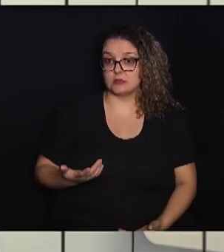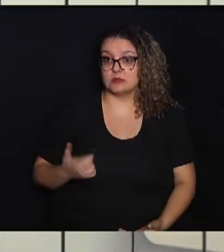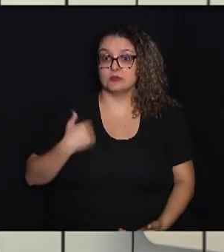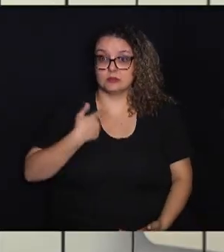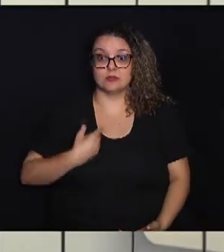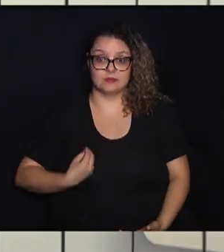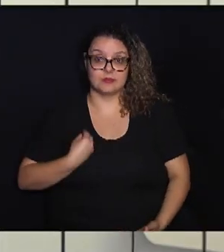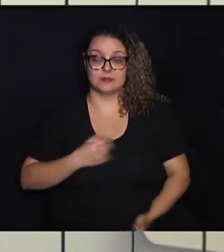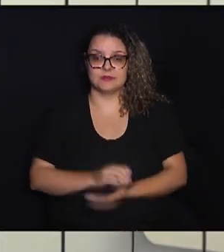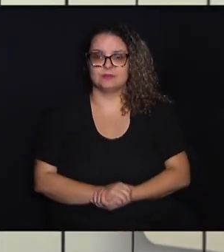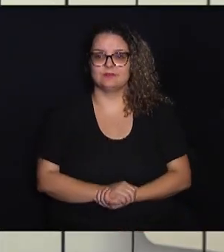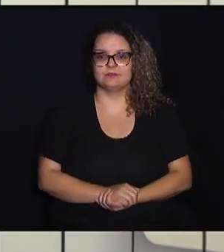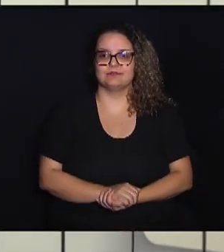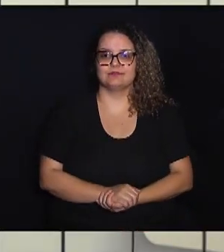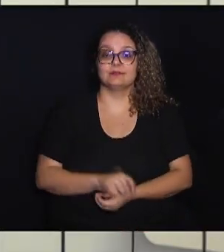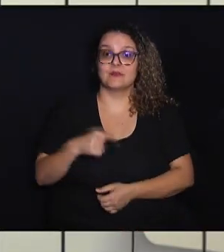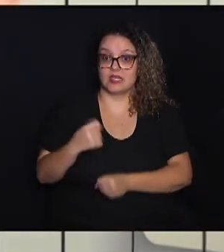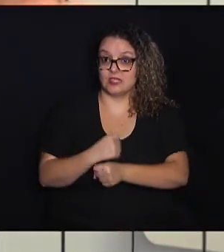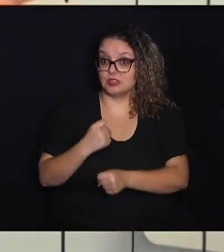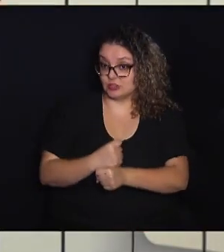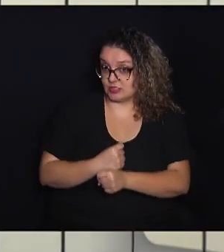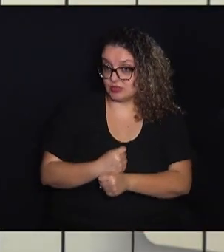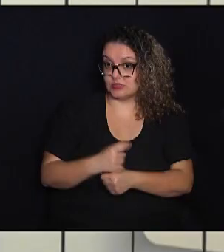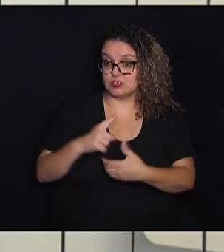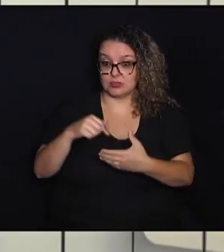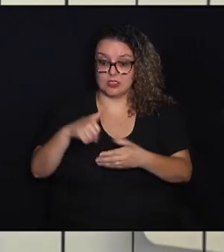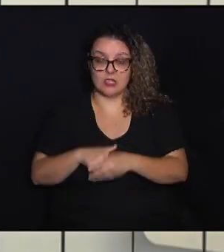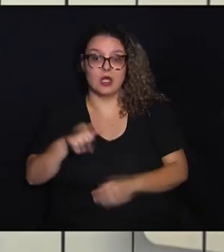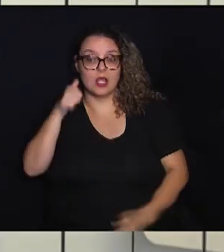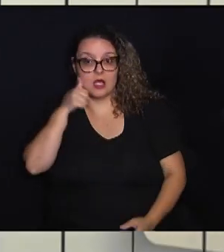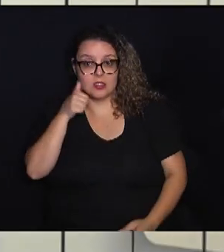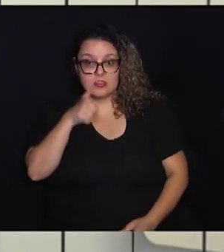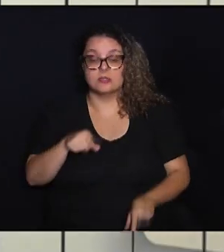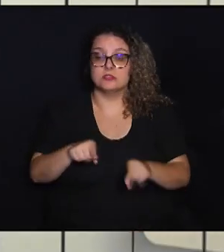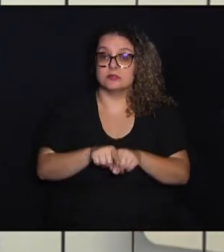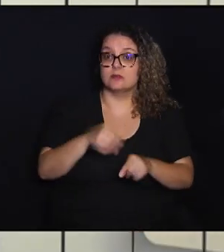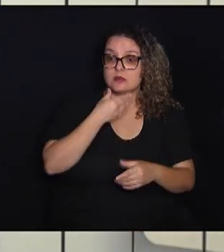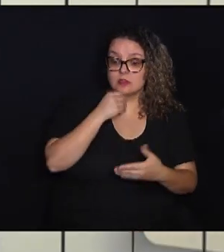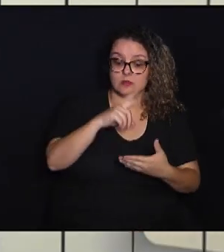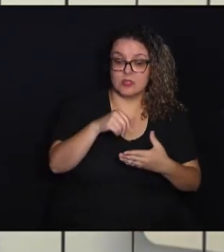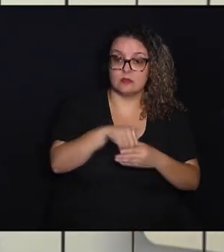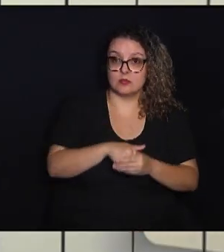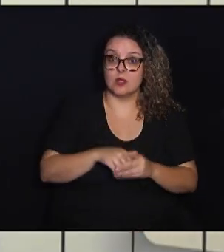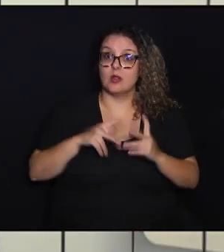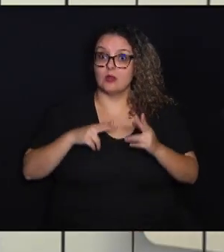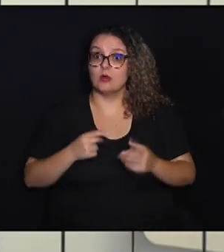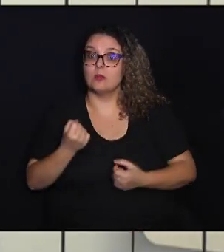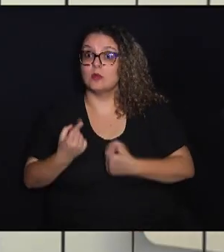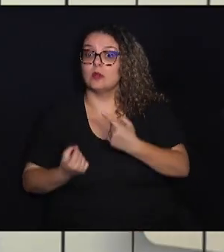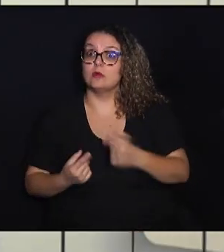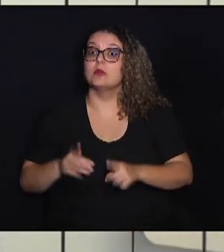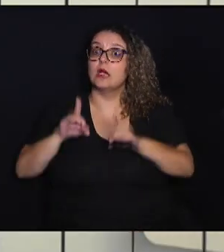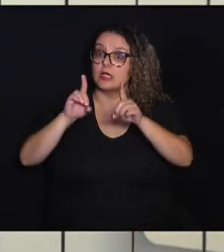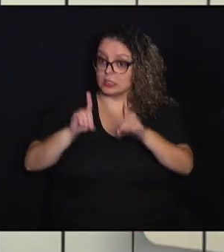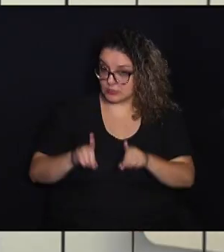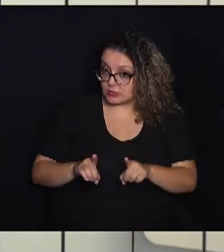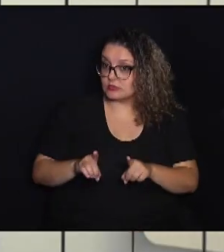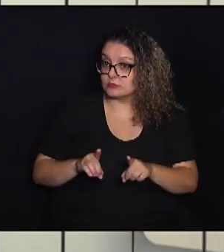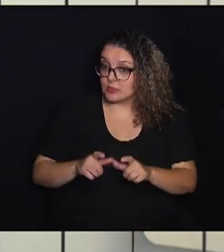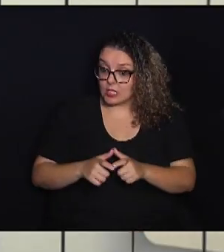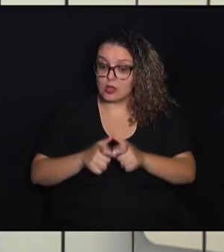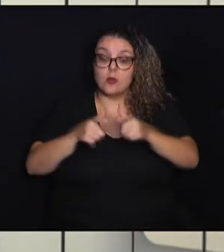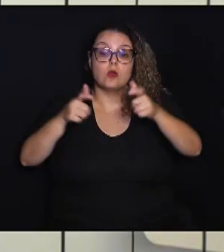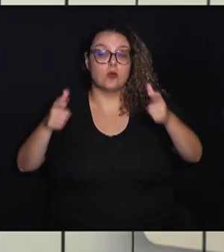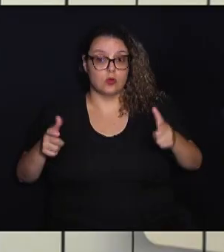passa. Neste ano, o número de eleitoras e eleitores que se declararam com alguma deficiência é o maior